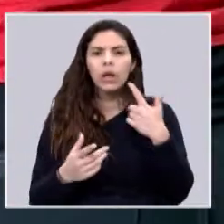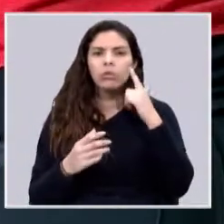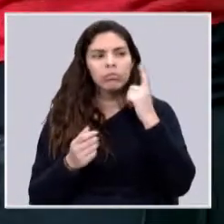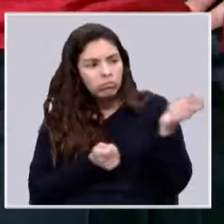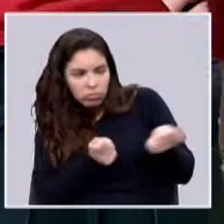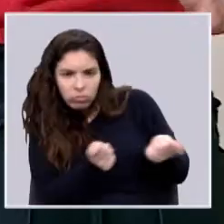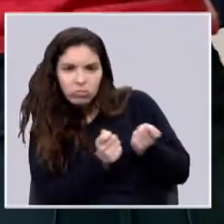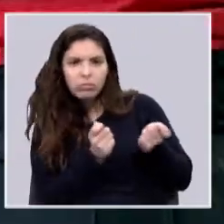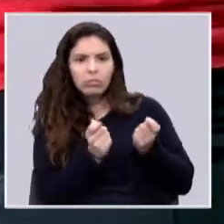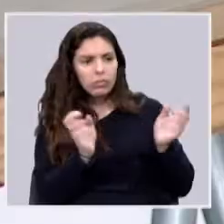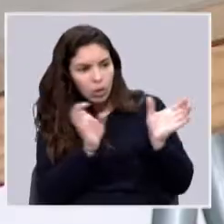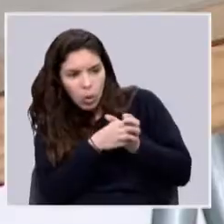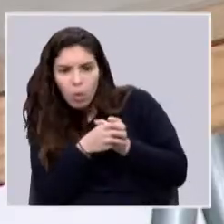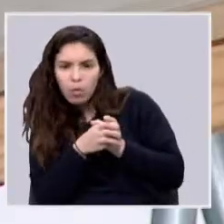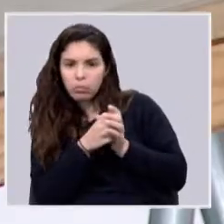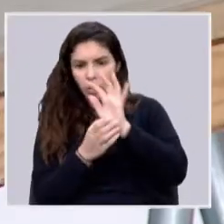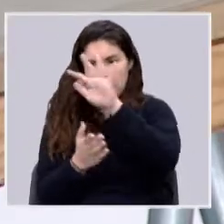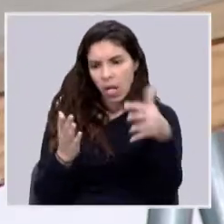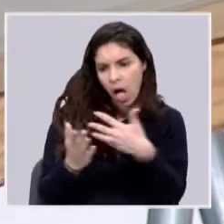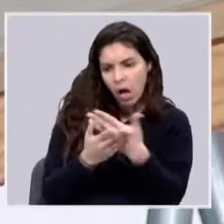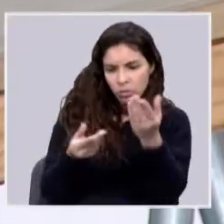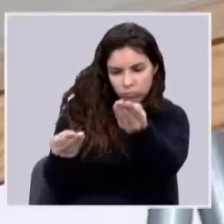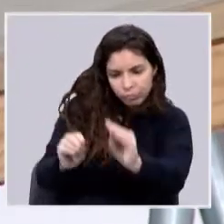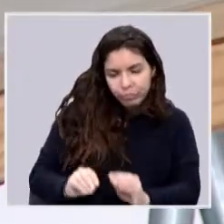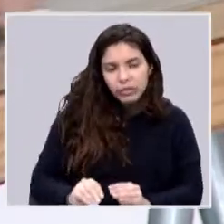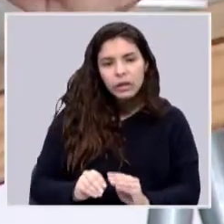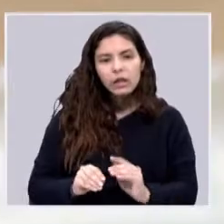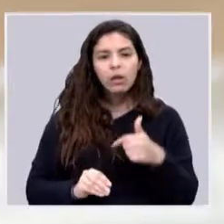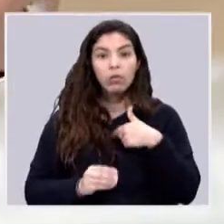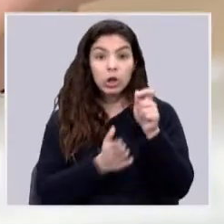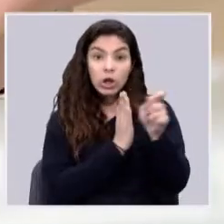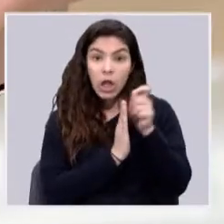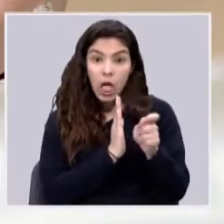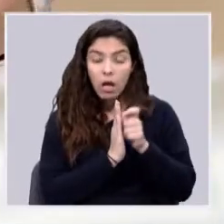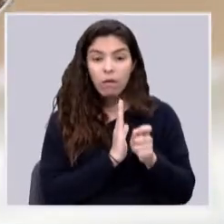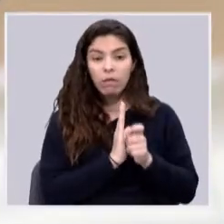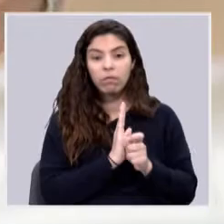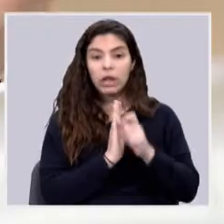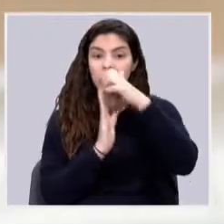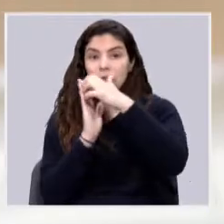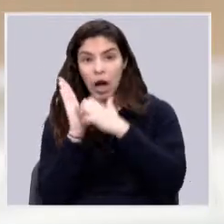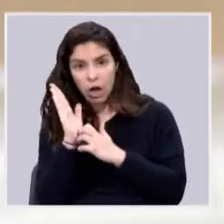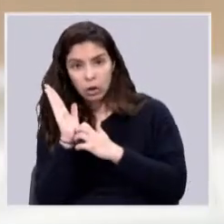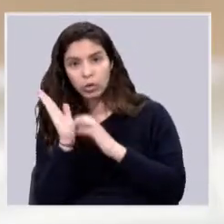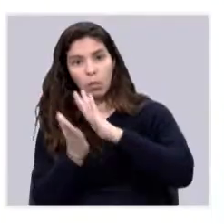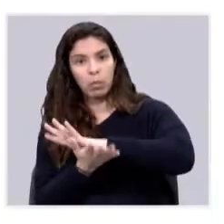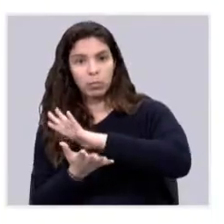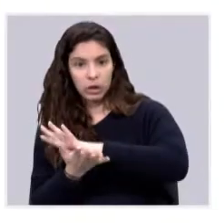basta dispor-se, basta organizar-se, estruturar um plano de tarefas. Eu, desde